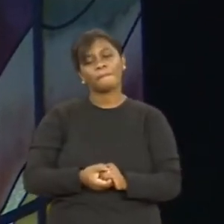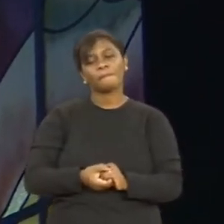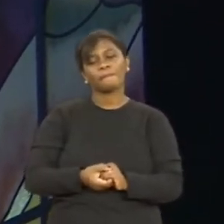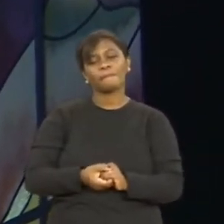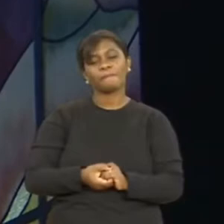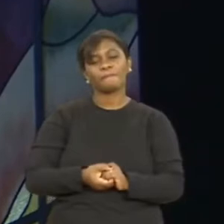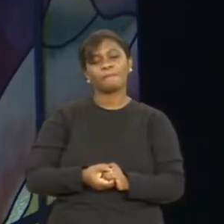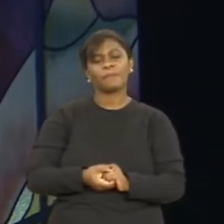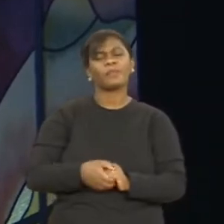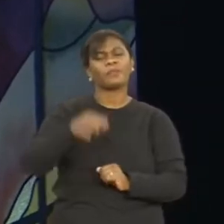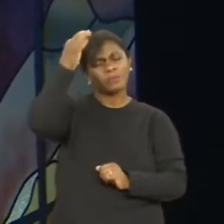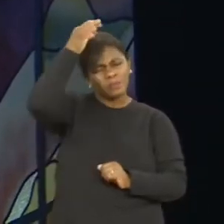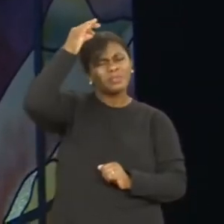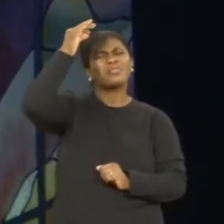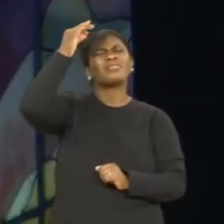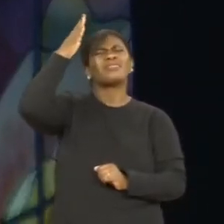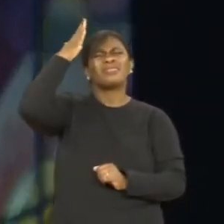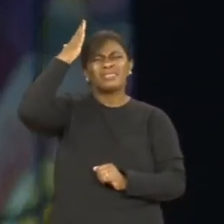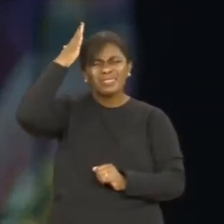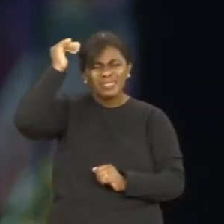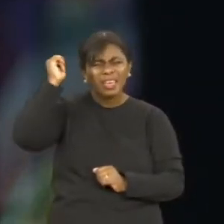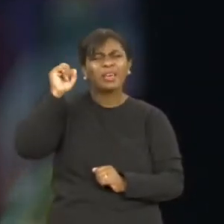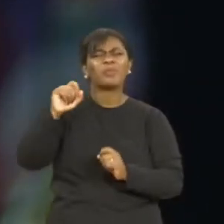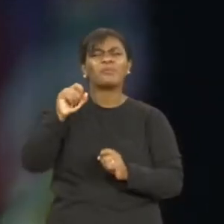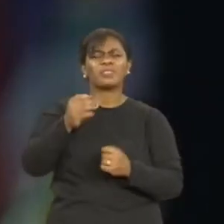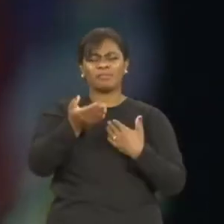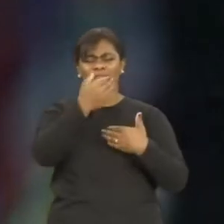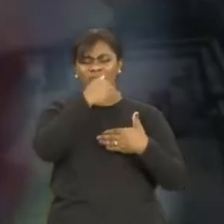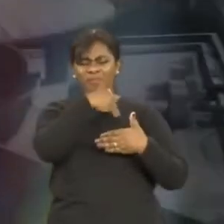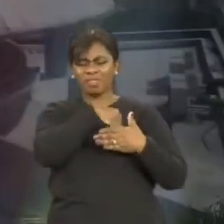Ele sabe do que você tem vergonha de contar para os outros.